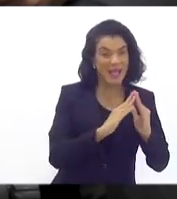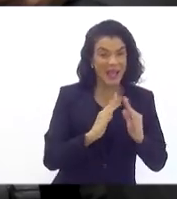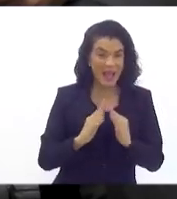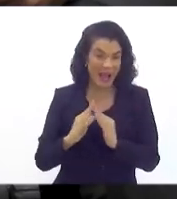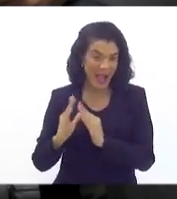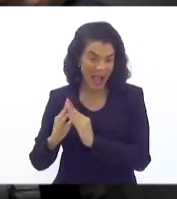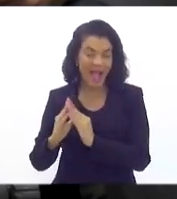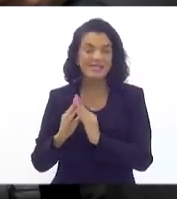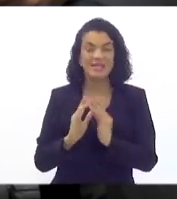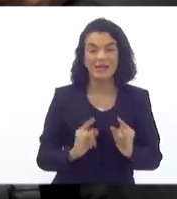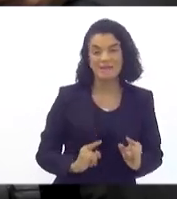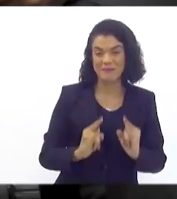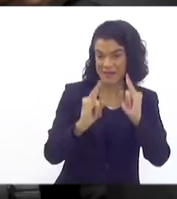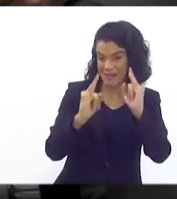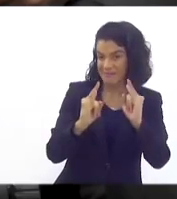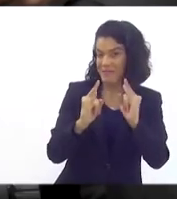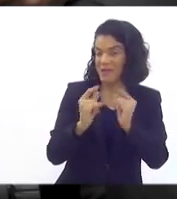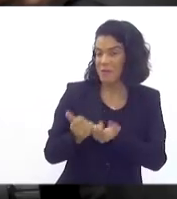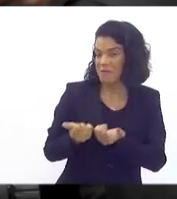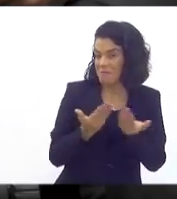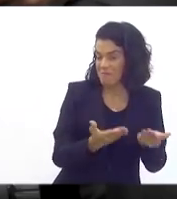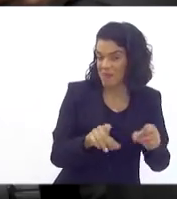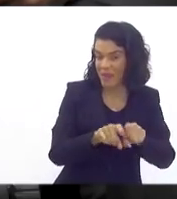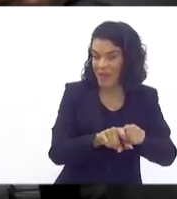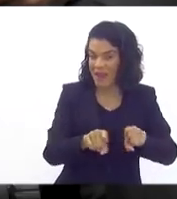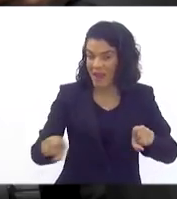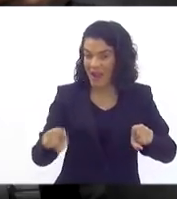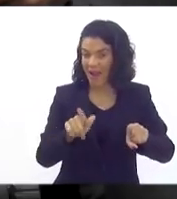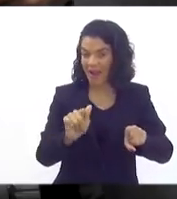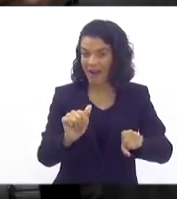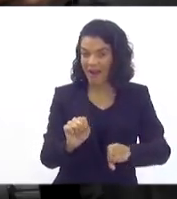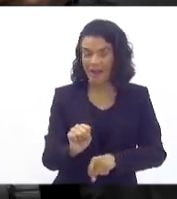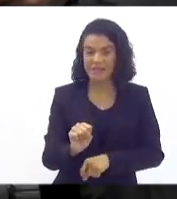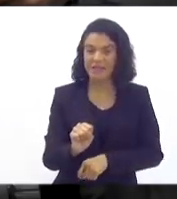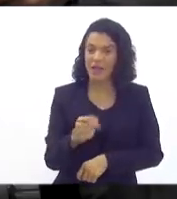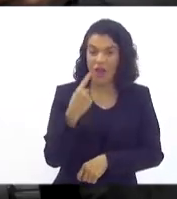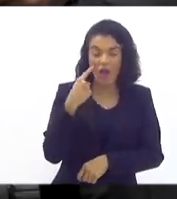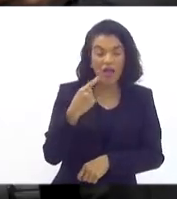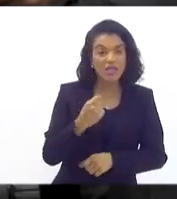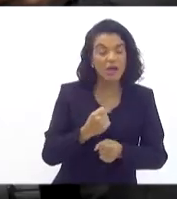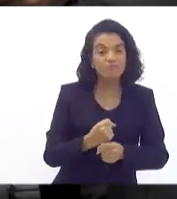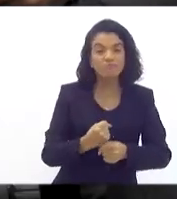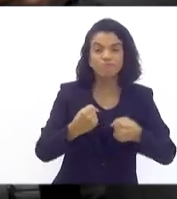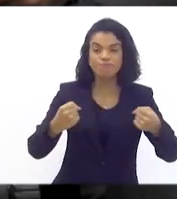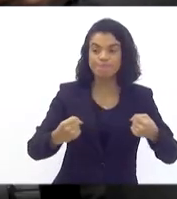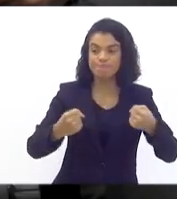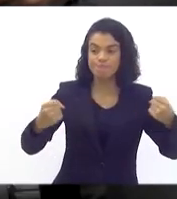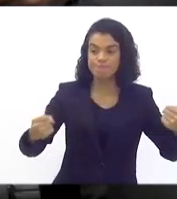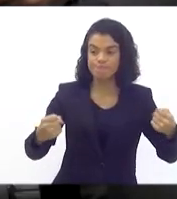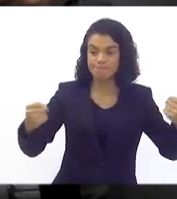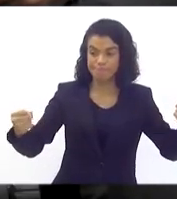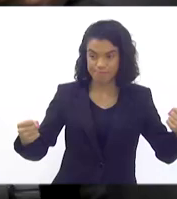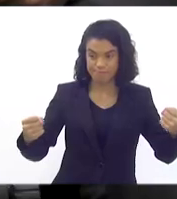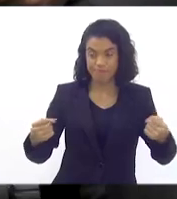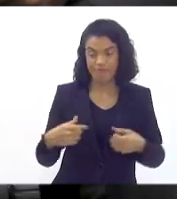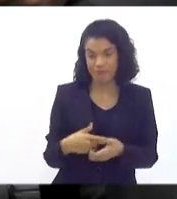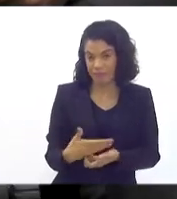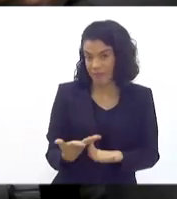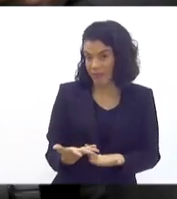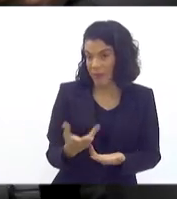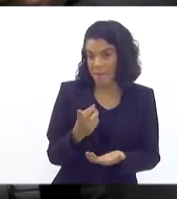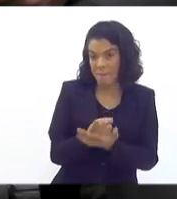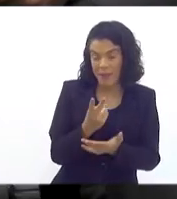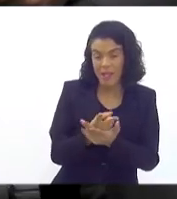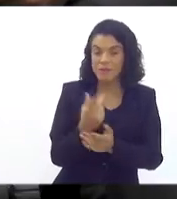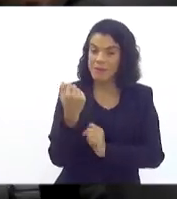atendidos ou seja Olha o tamanho do meu eu não estou fazendo só críticas expansão a questão a própria